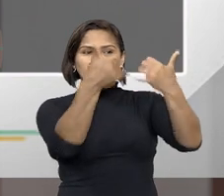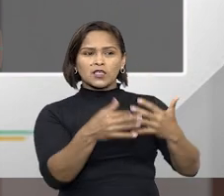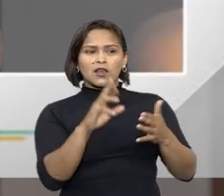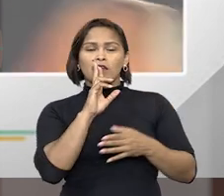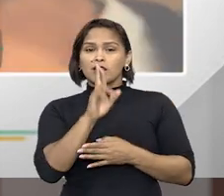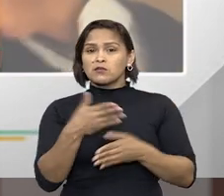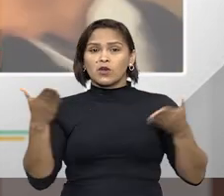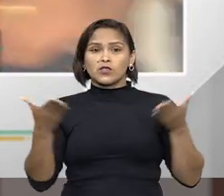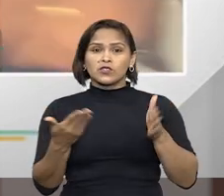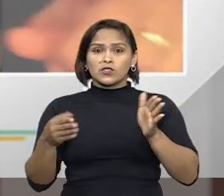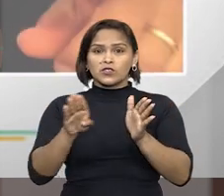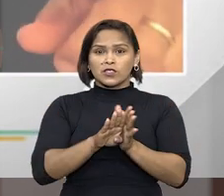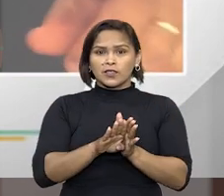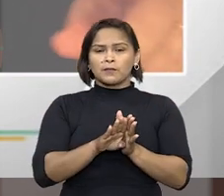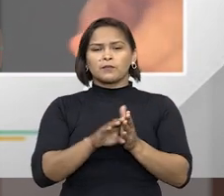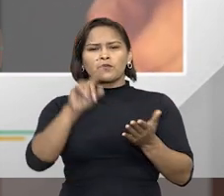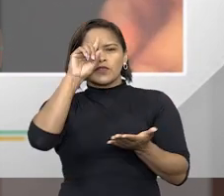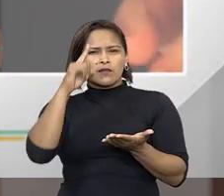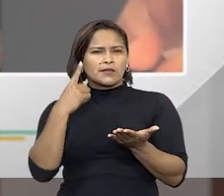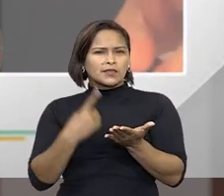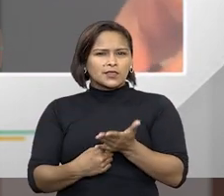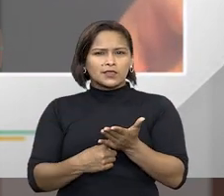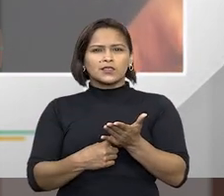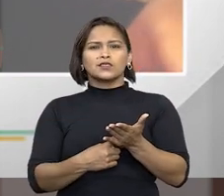decisão é embargada,